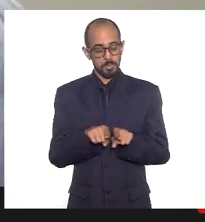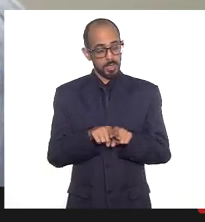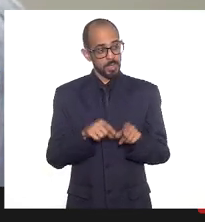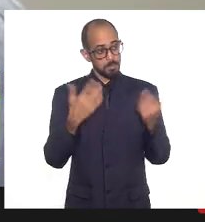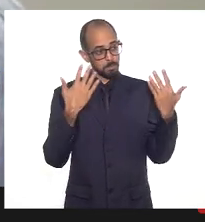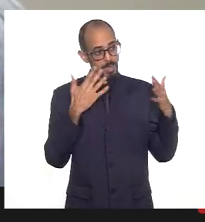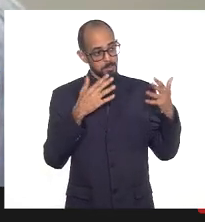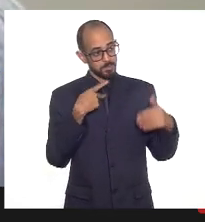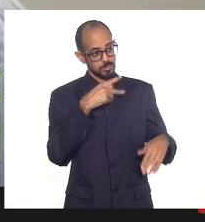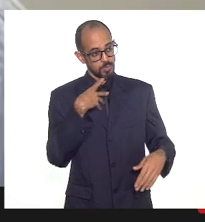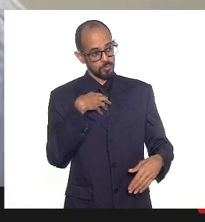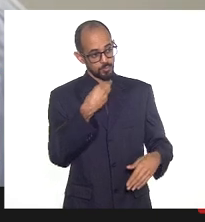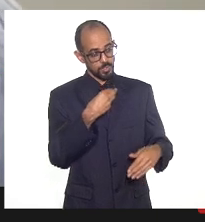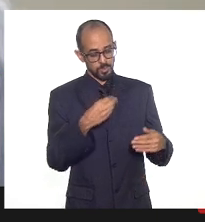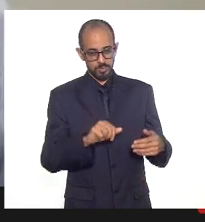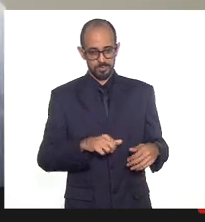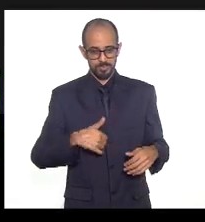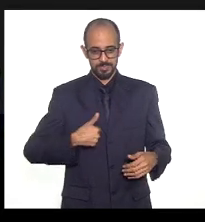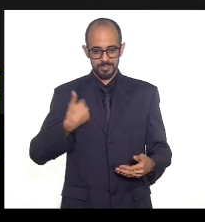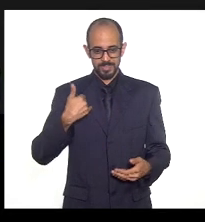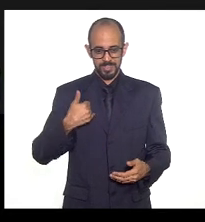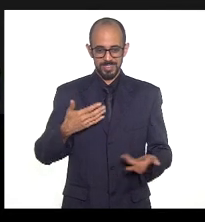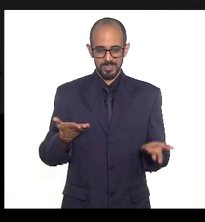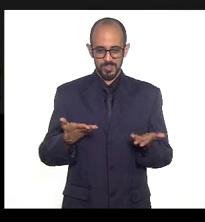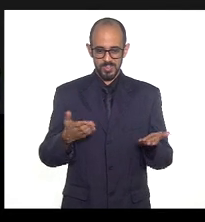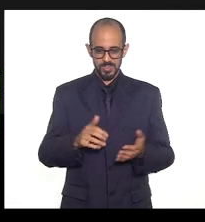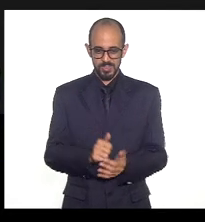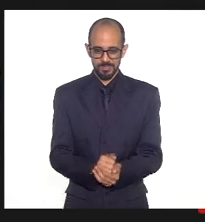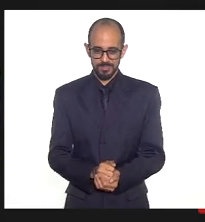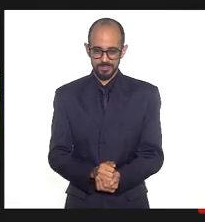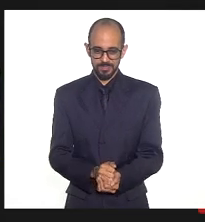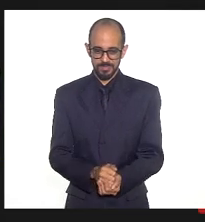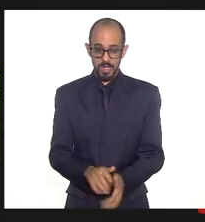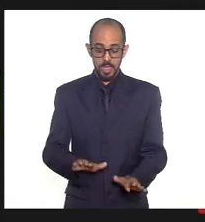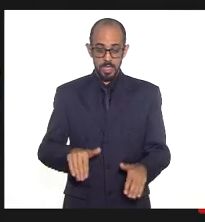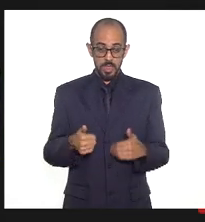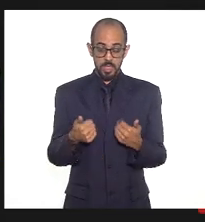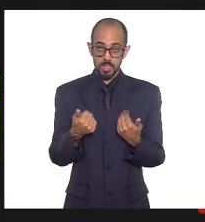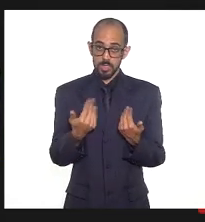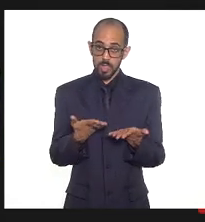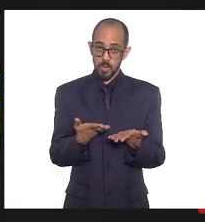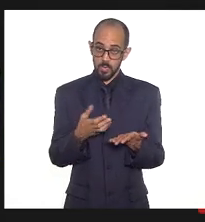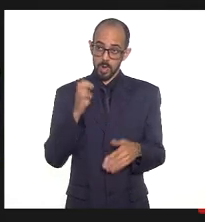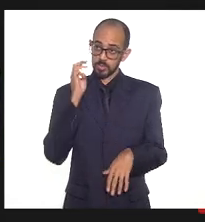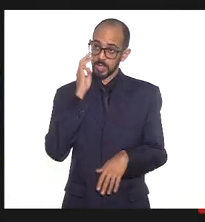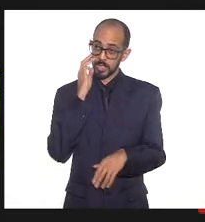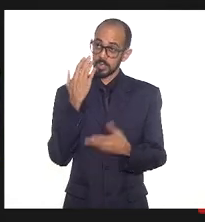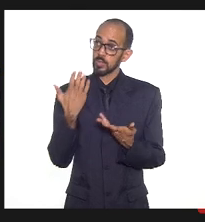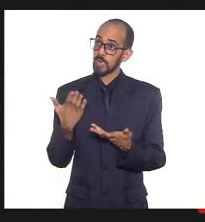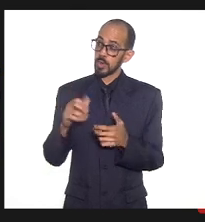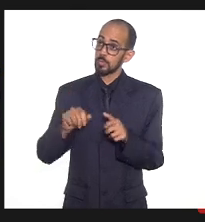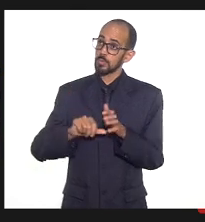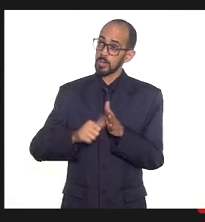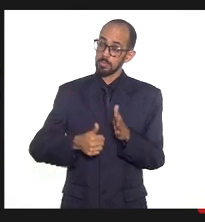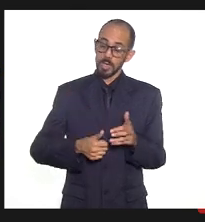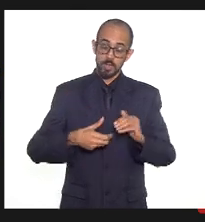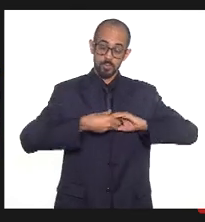fazendo aniversário hoje. Então, Valdeque, primeiro eu queria saudar